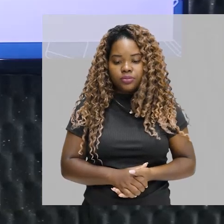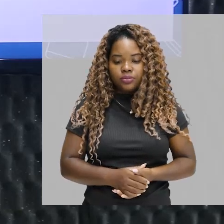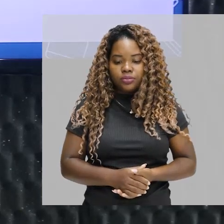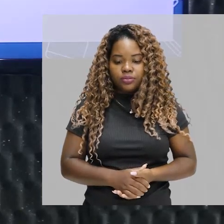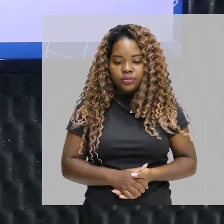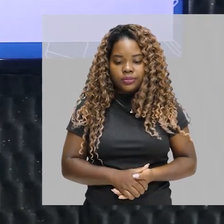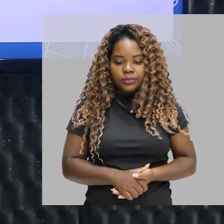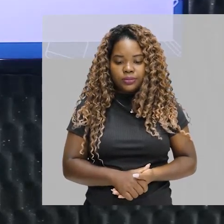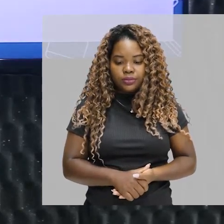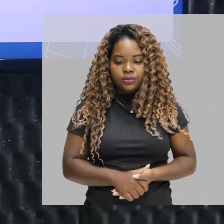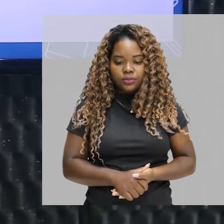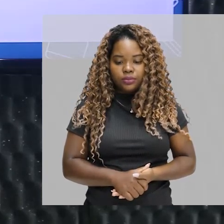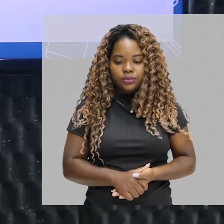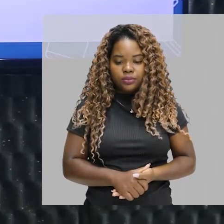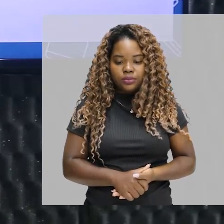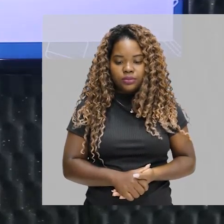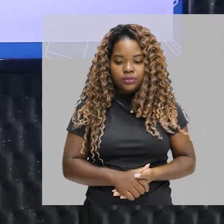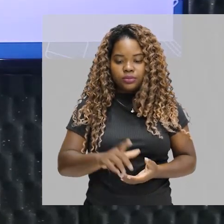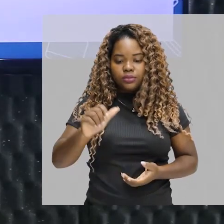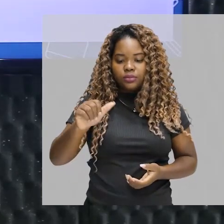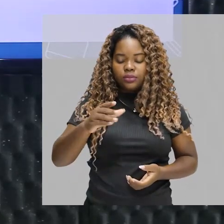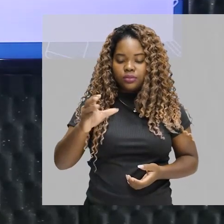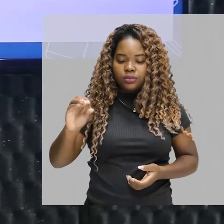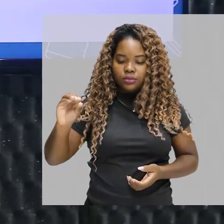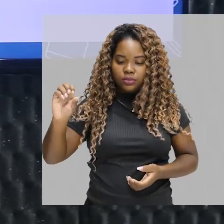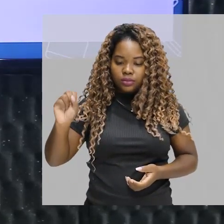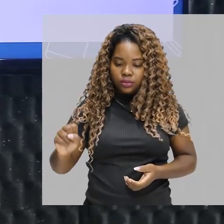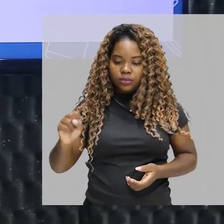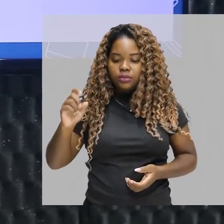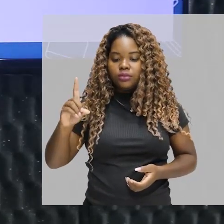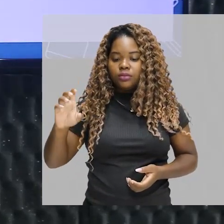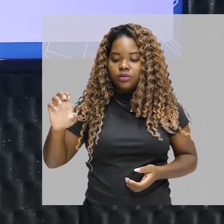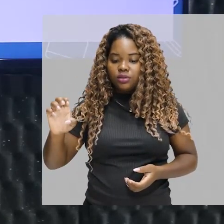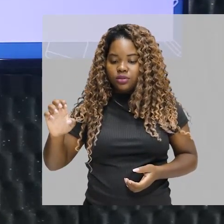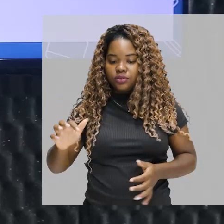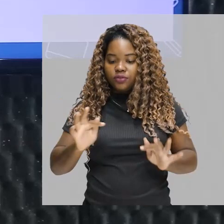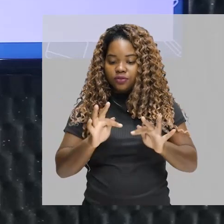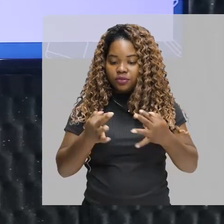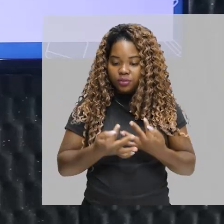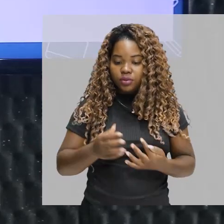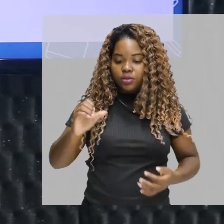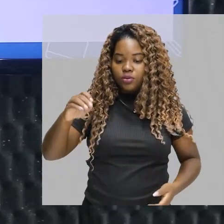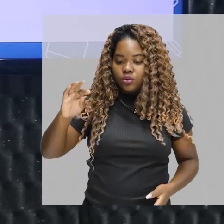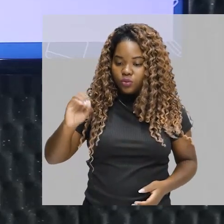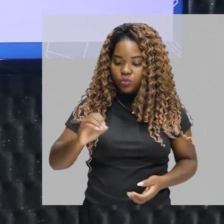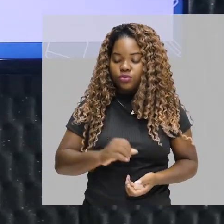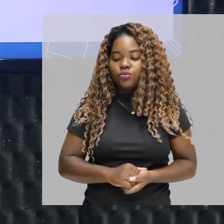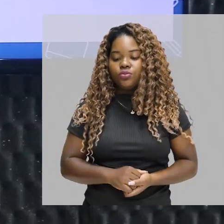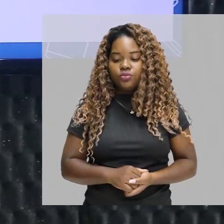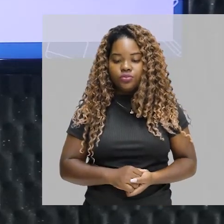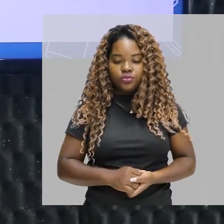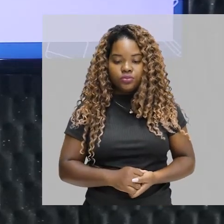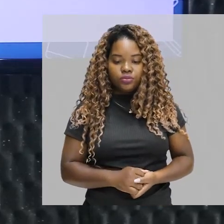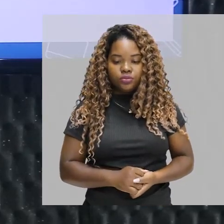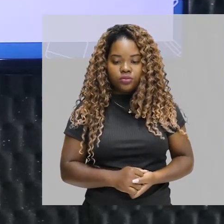de vida. Laços de Família, Clarice Lispector. É um conto. Vou voltar aqui para você